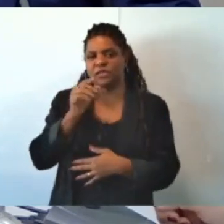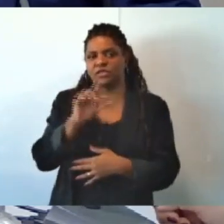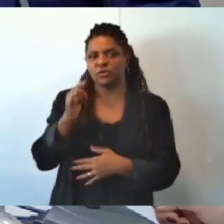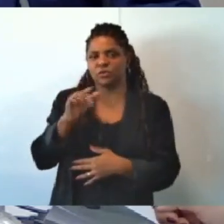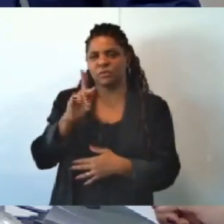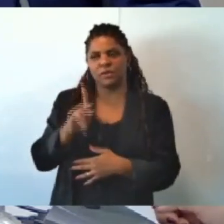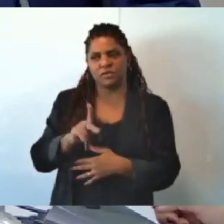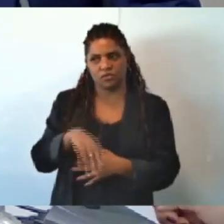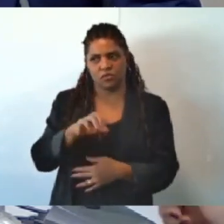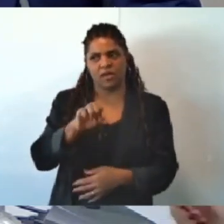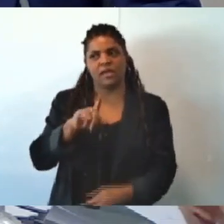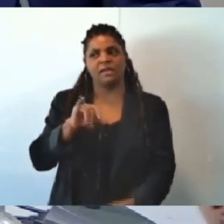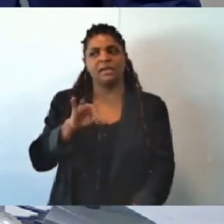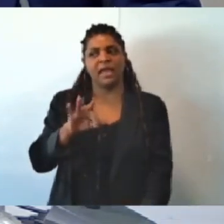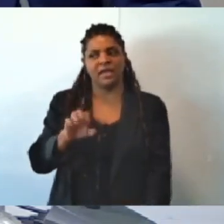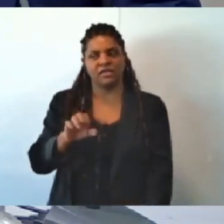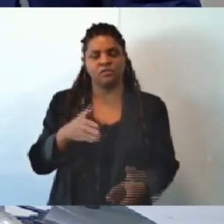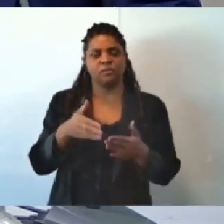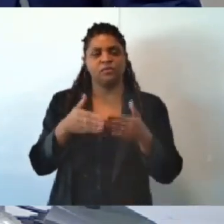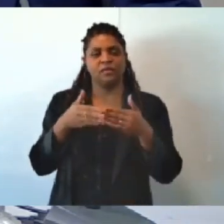por favor.